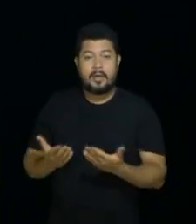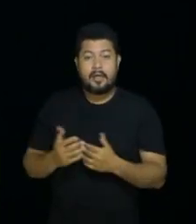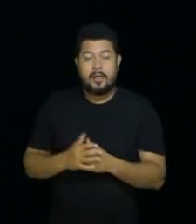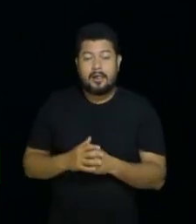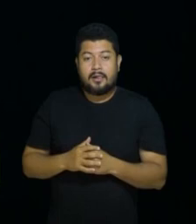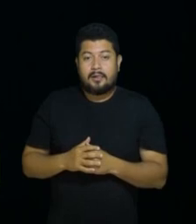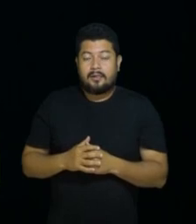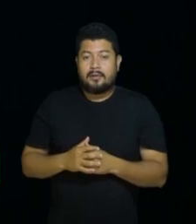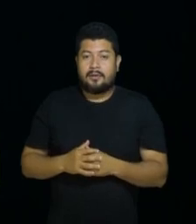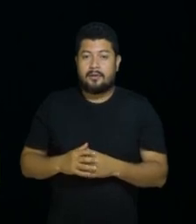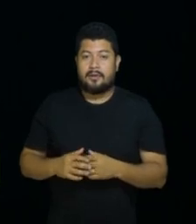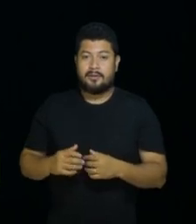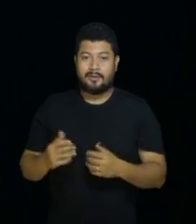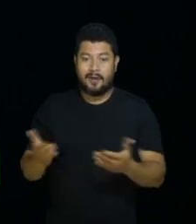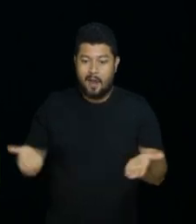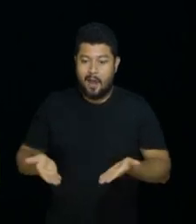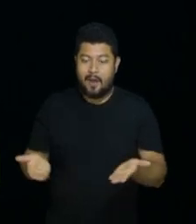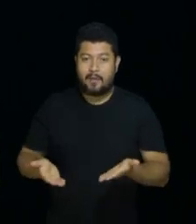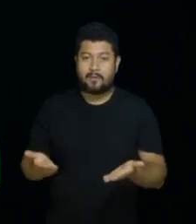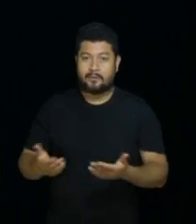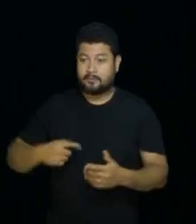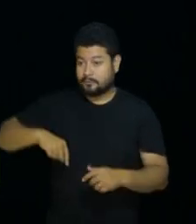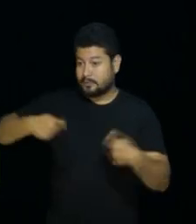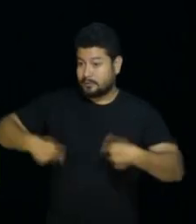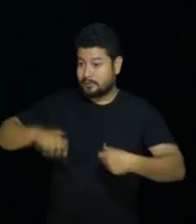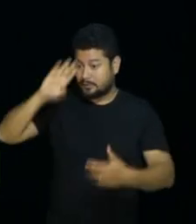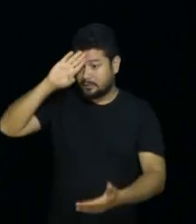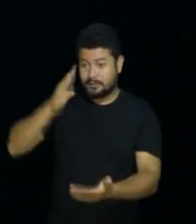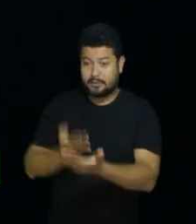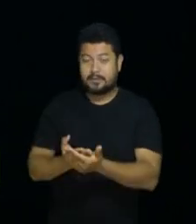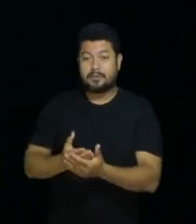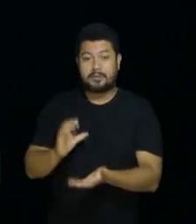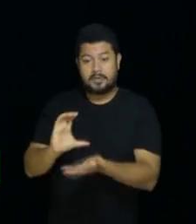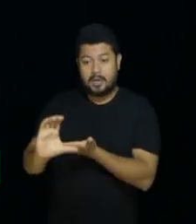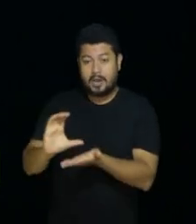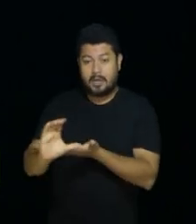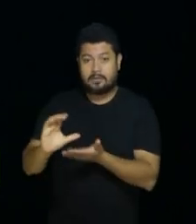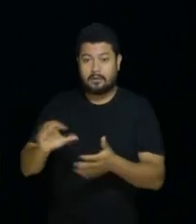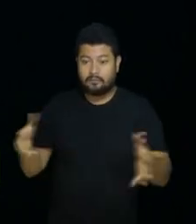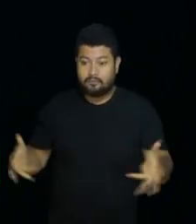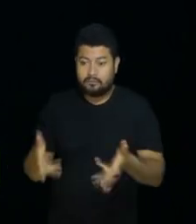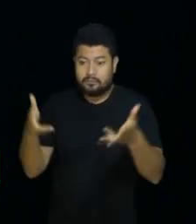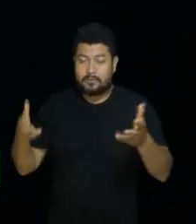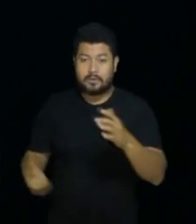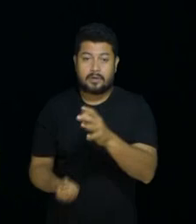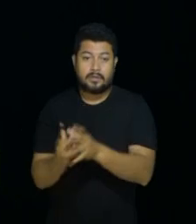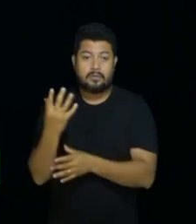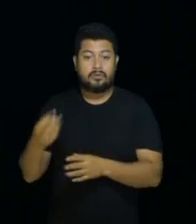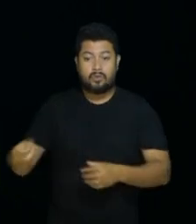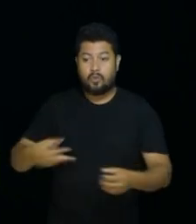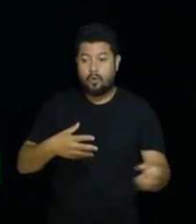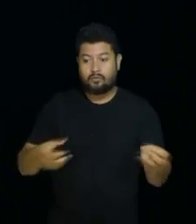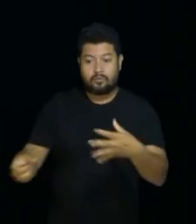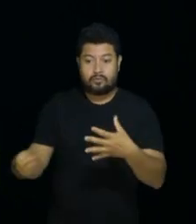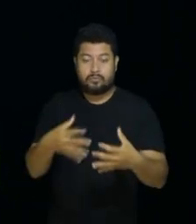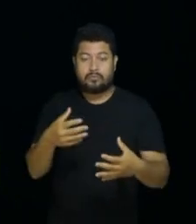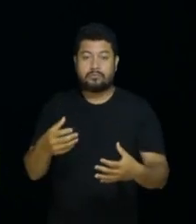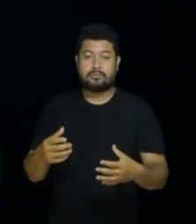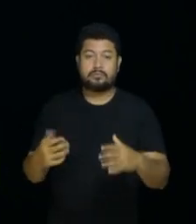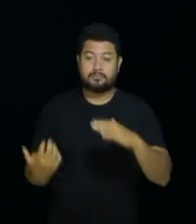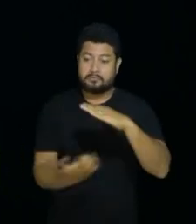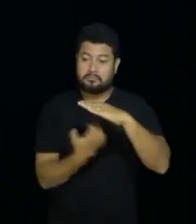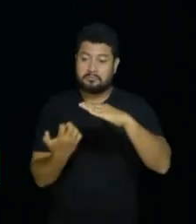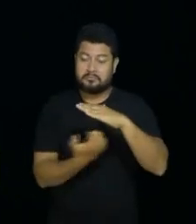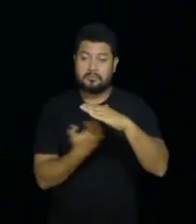nós acreditemos e investimos na tecnologia. Seja fomentando a criação de novas empresas de base tecnológica, geração de tecnologia